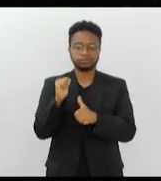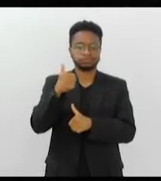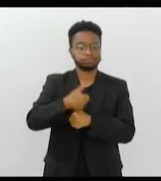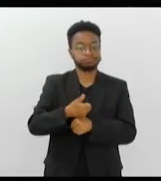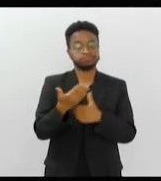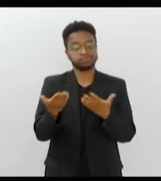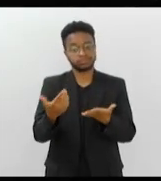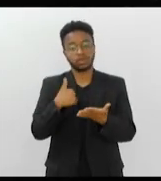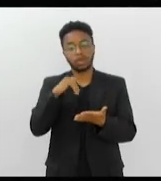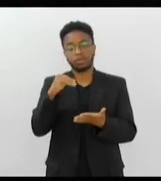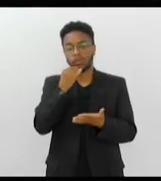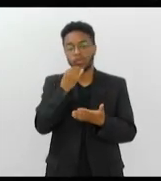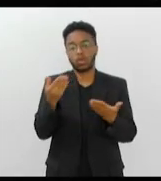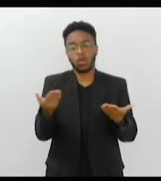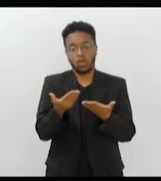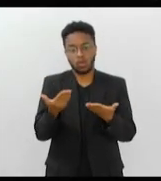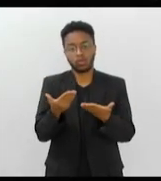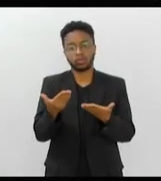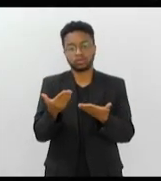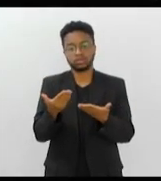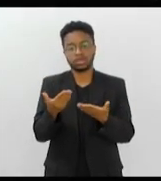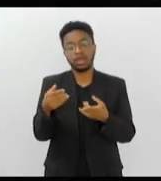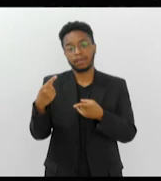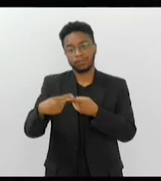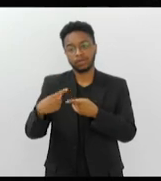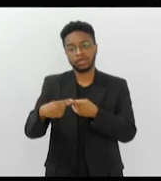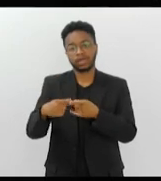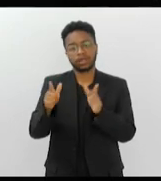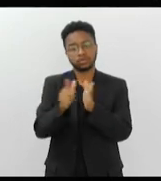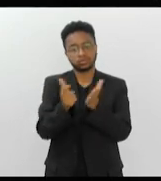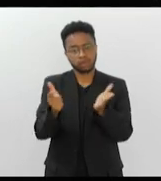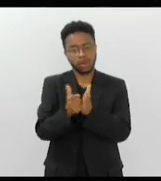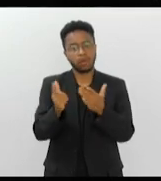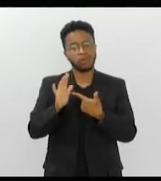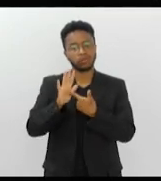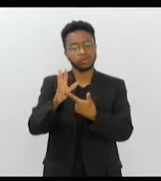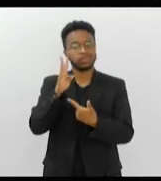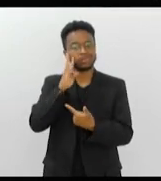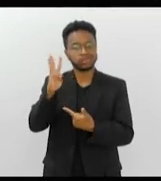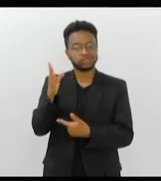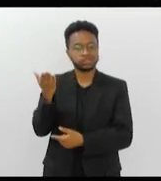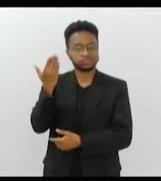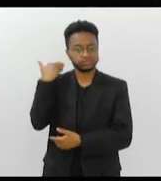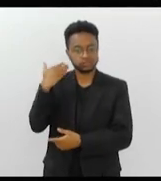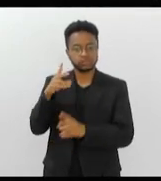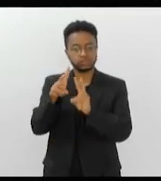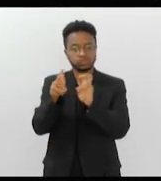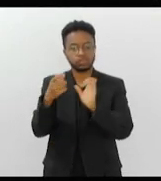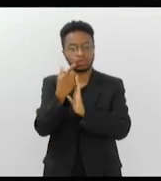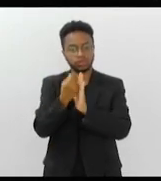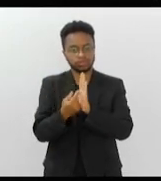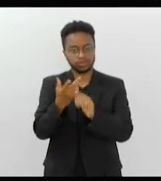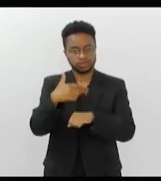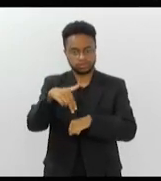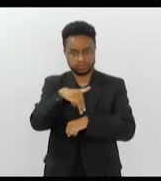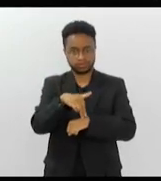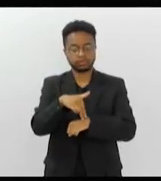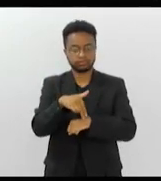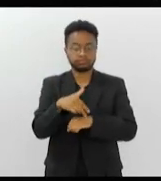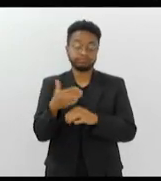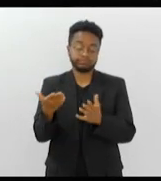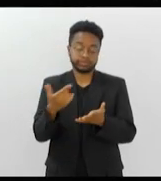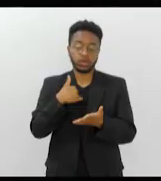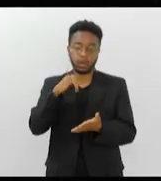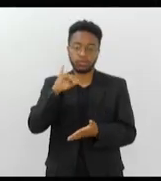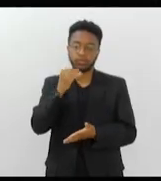queria aproveitar o dia de hoje, porque as manchetes desses últimos 3 dias foram sobre o orçamento da União, né, para